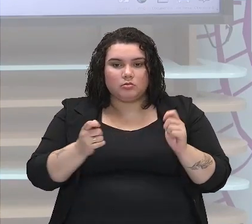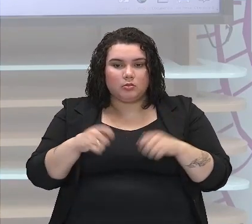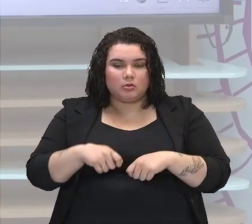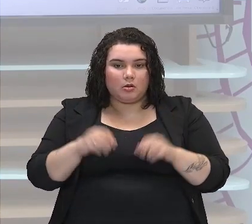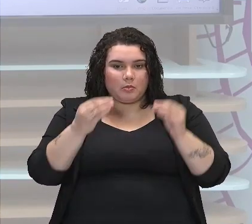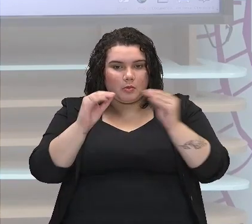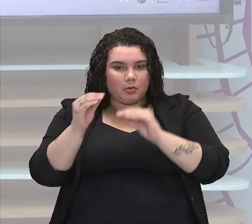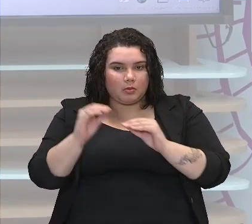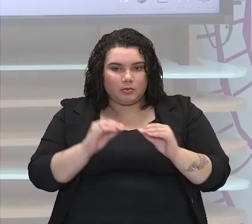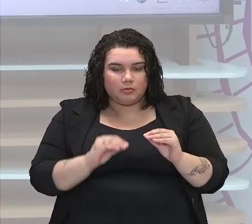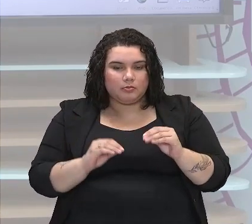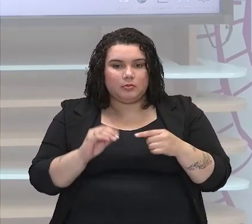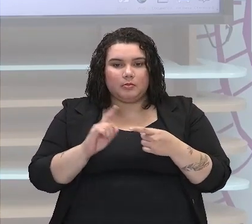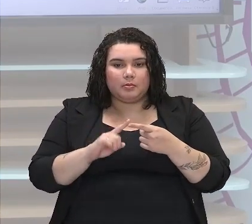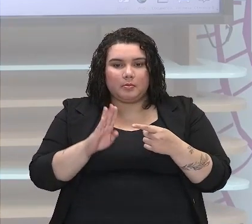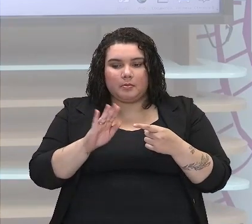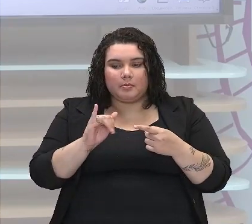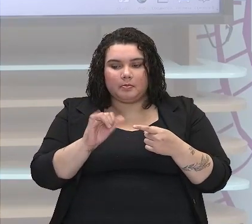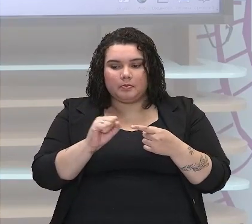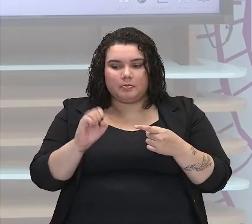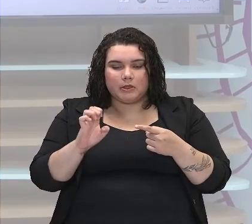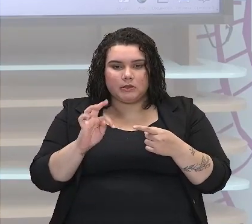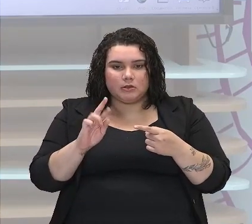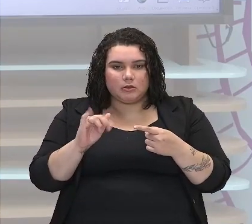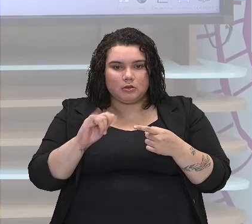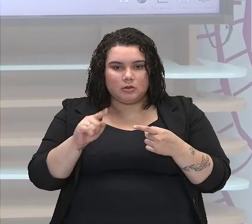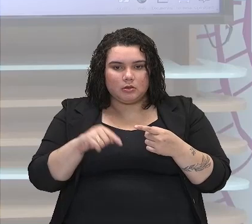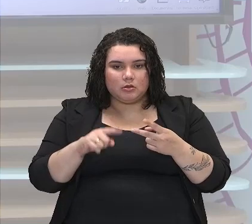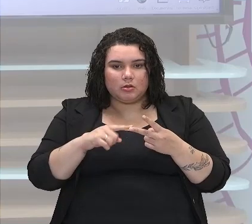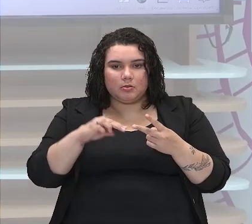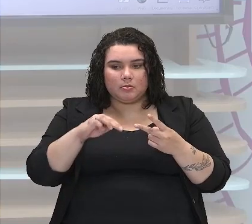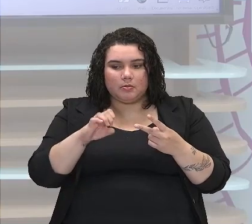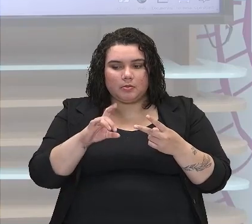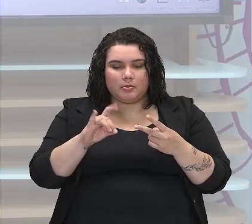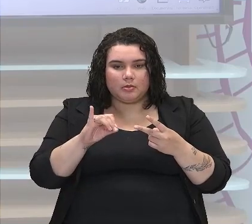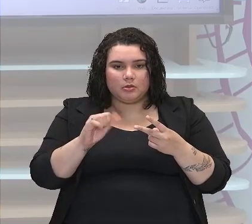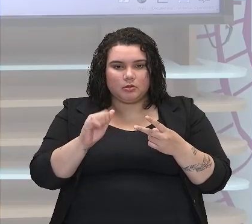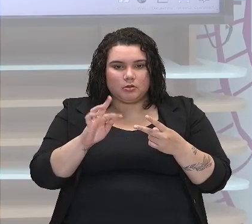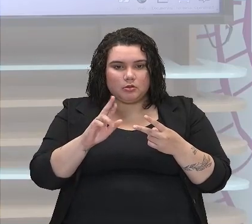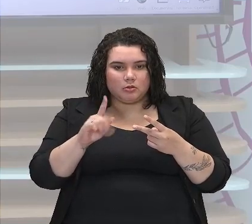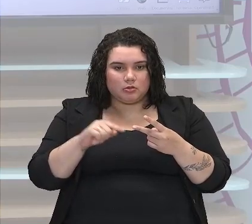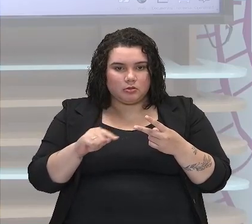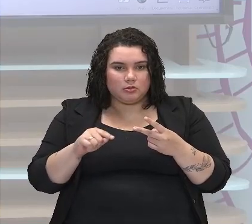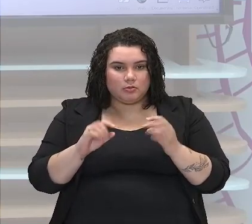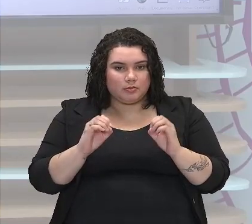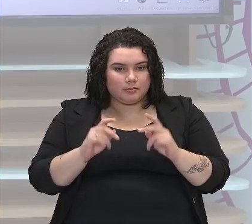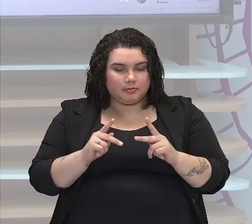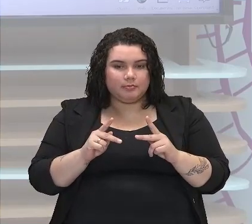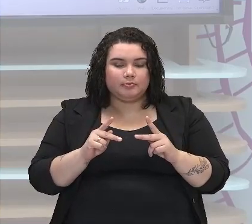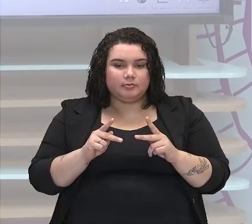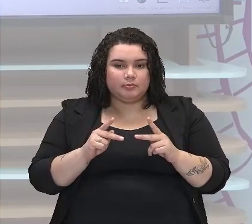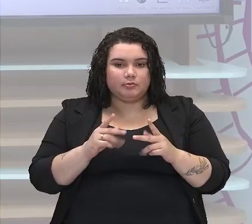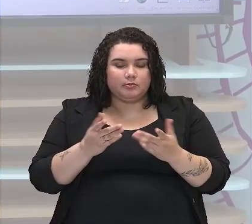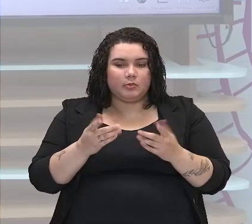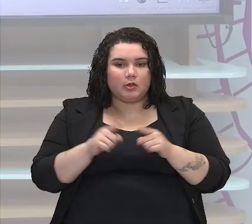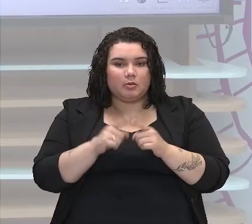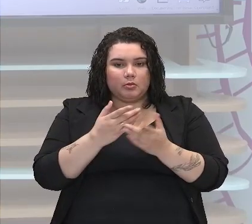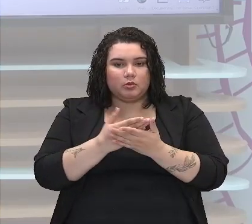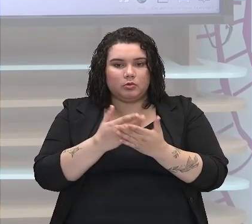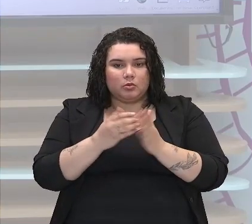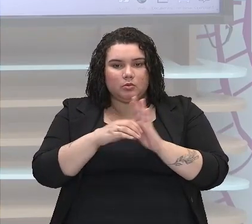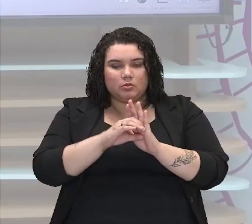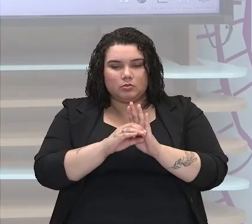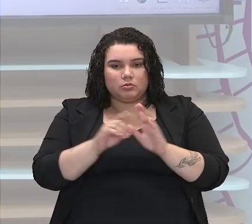traçar tanto a bissetriz de um ângulo, quanto a mediatriz de um segmento, tá? Vimos aí também os conceitos,